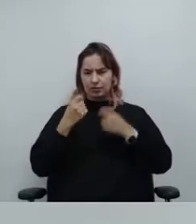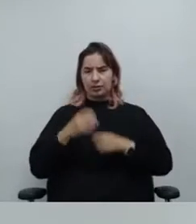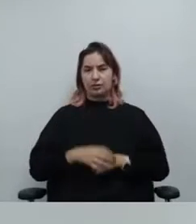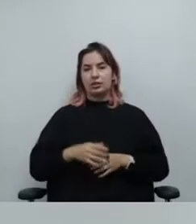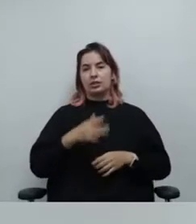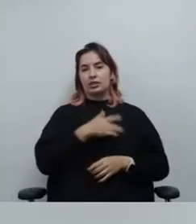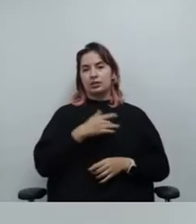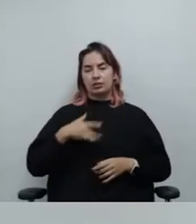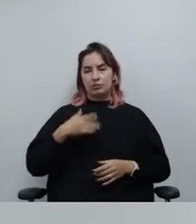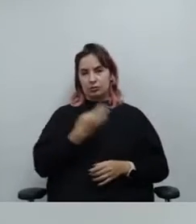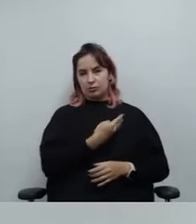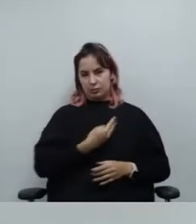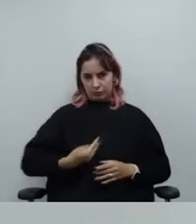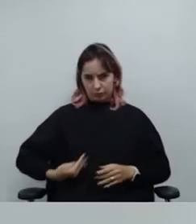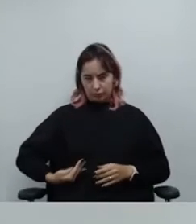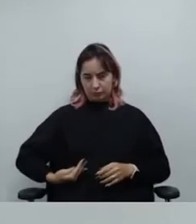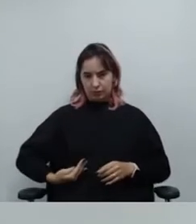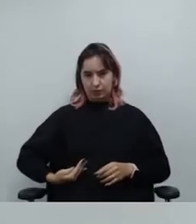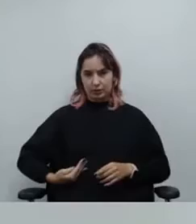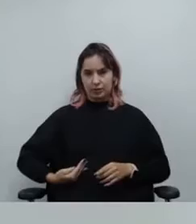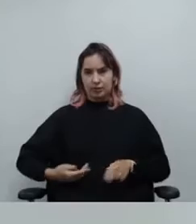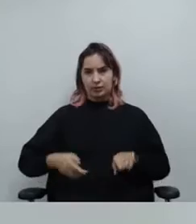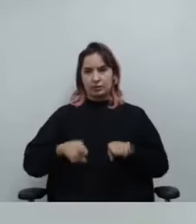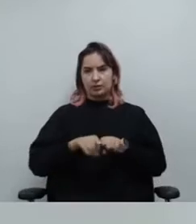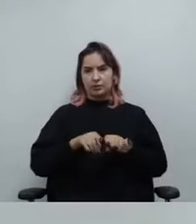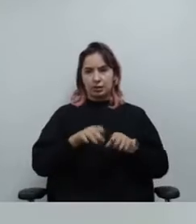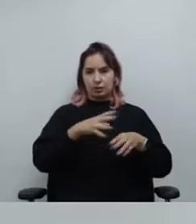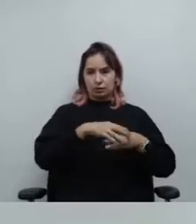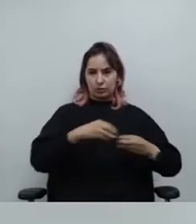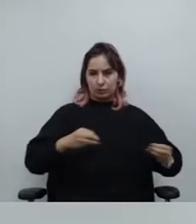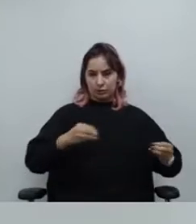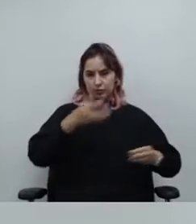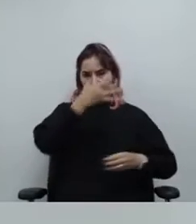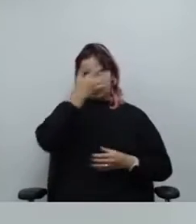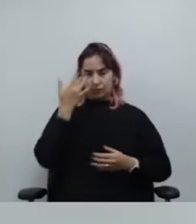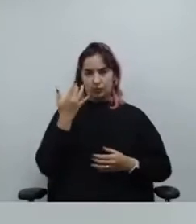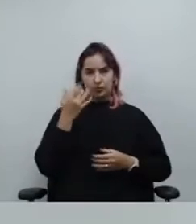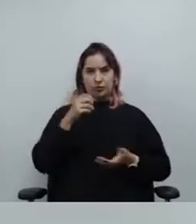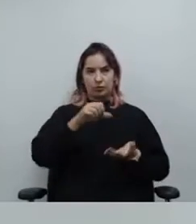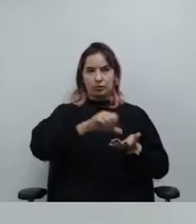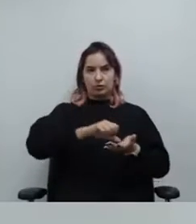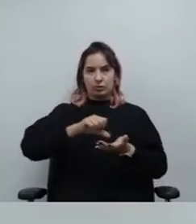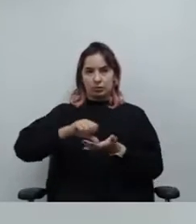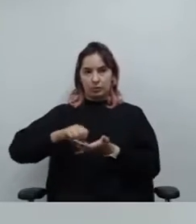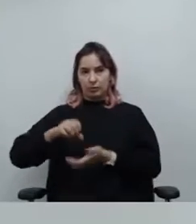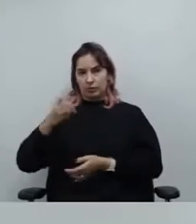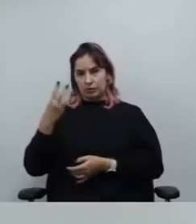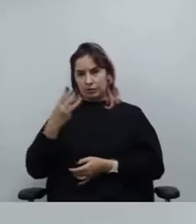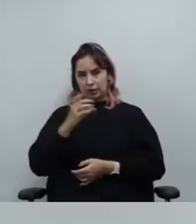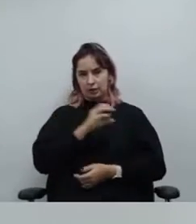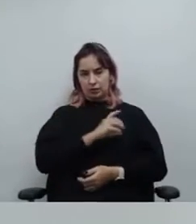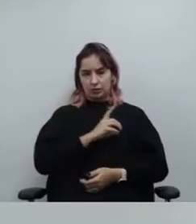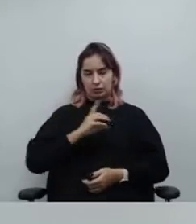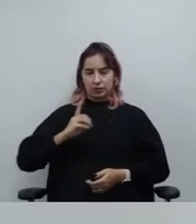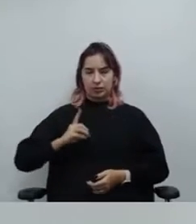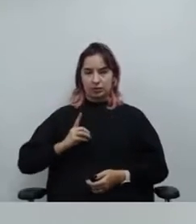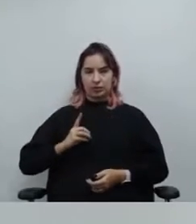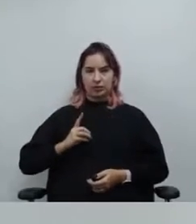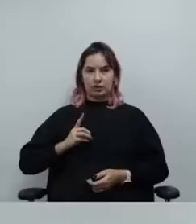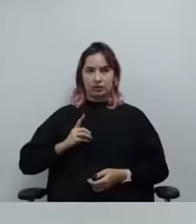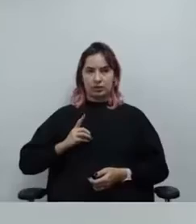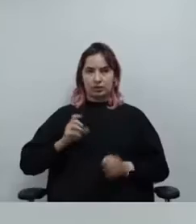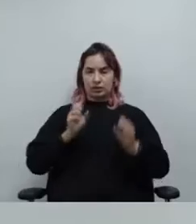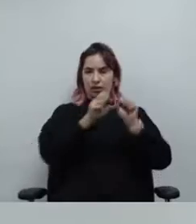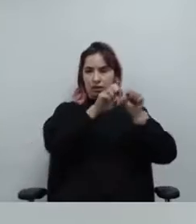política de drogas, direito socioambiental e desaparecimento de pessoas. O núcleo conta hoje com 3 coordenadoras e essa estrutura está